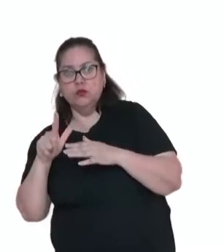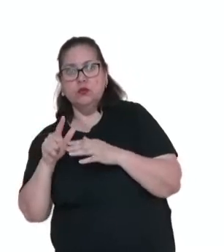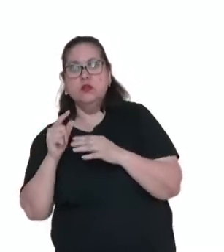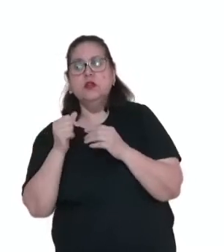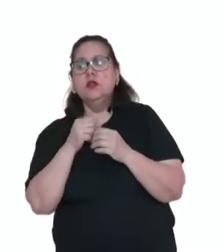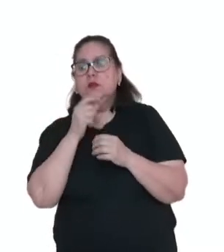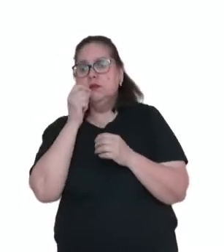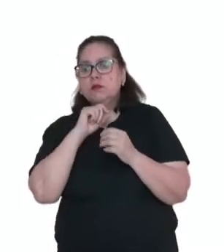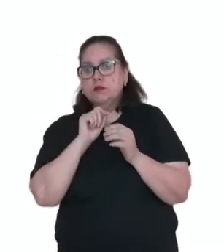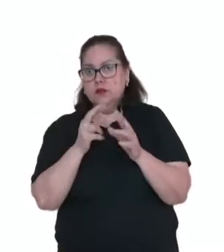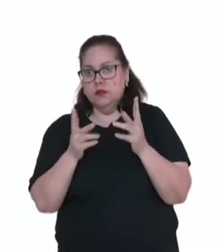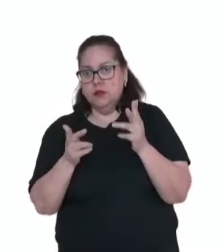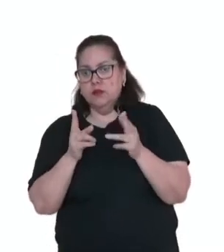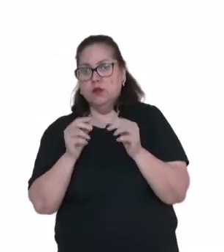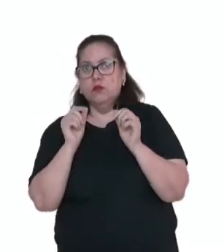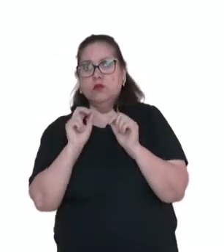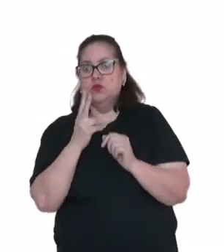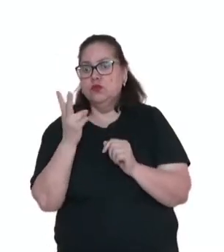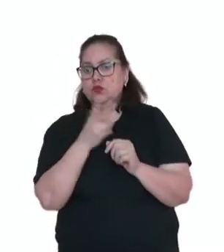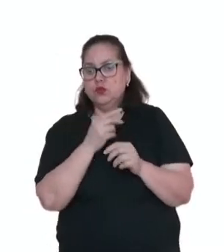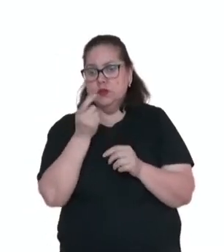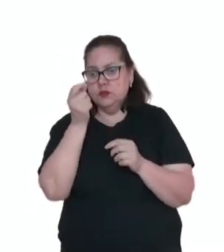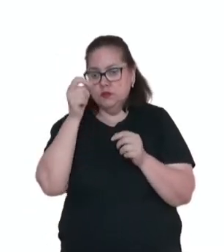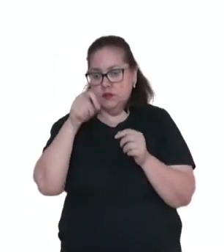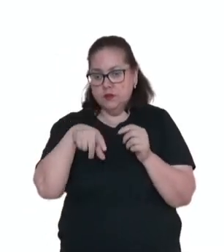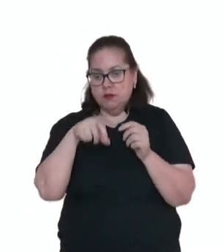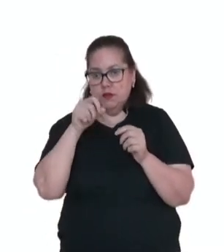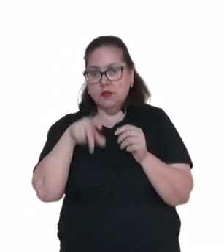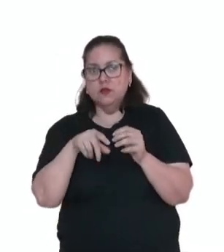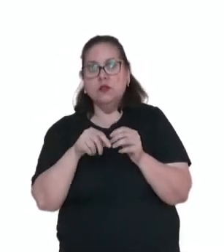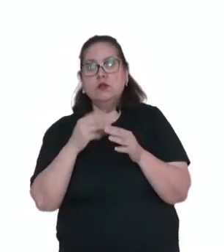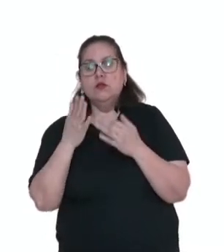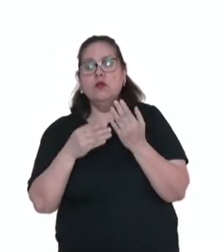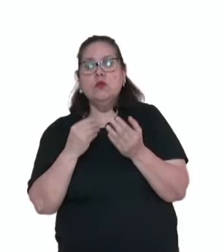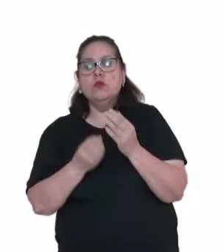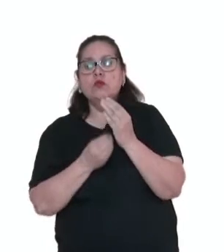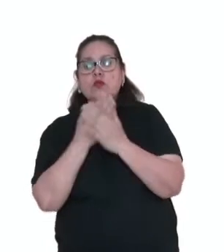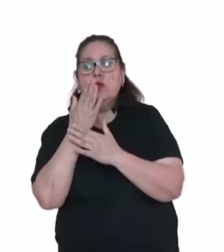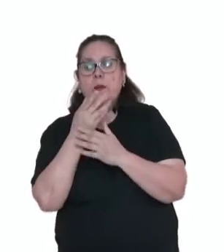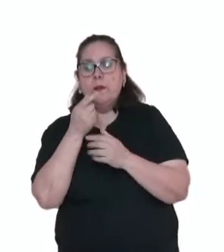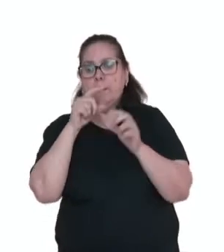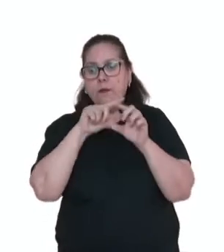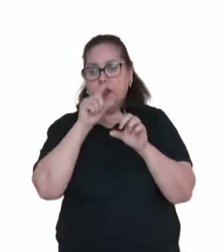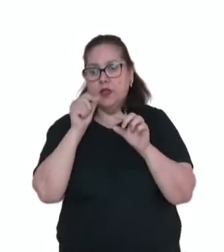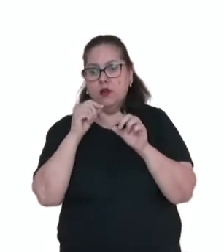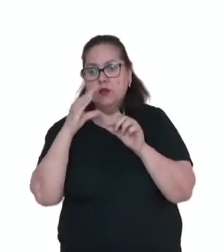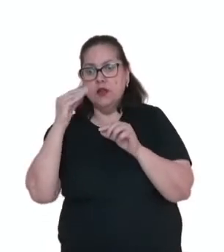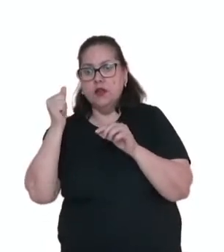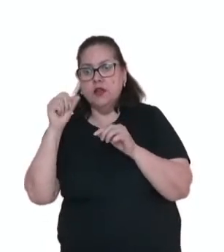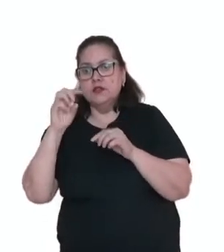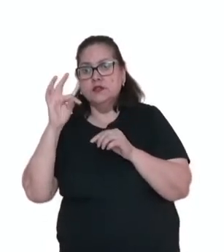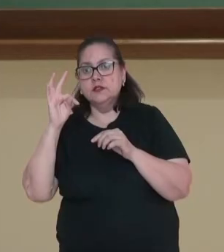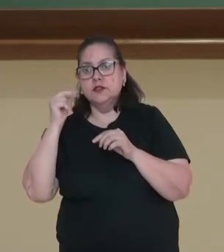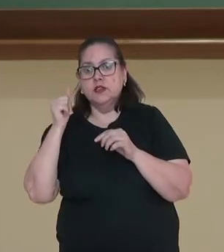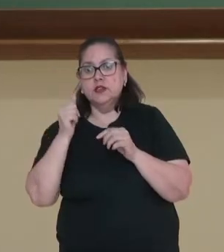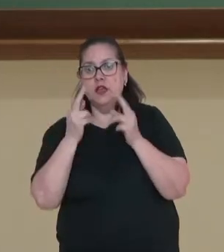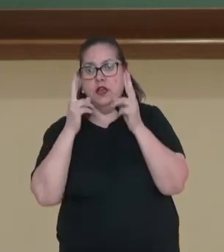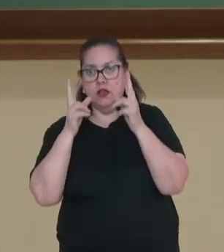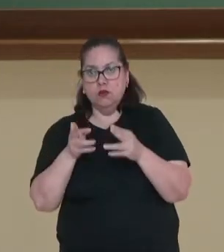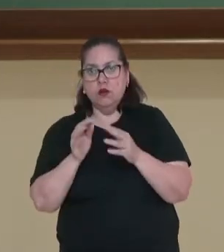castanheira, respectivamente. Ou seja, duas sementes. O órgão que deu origem ao pinhão e à castanha do Pará, será que é o